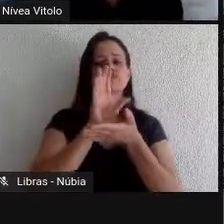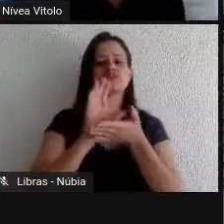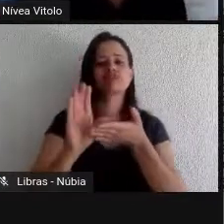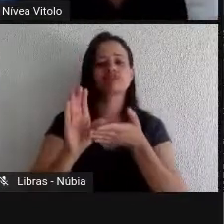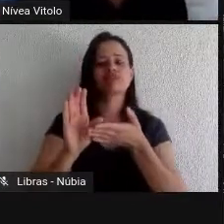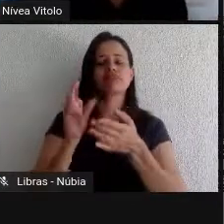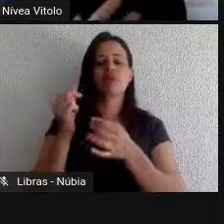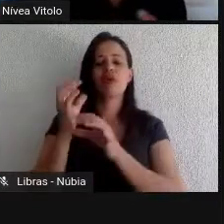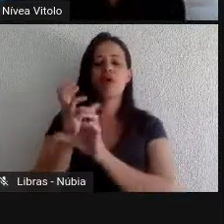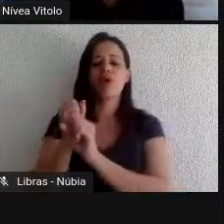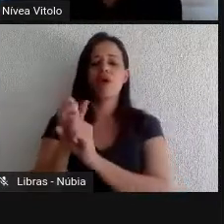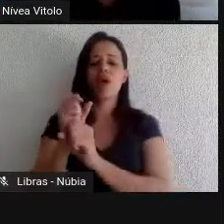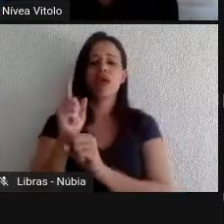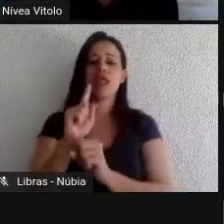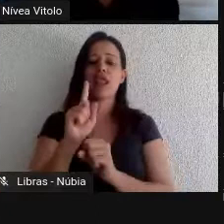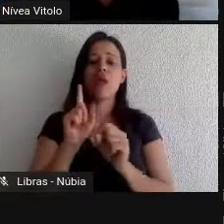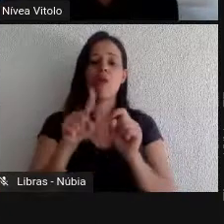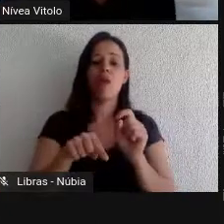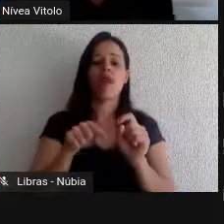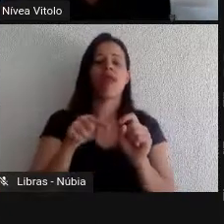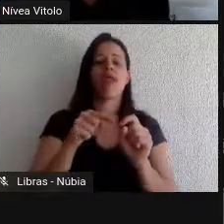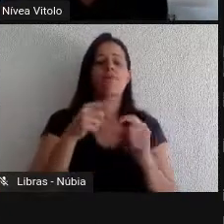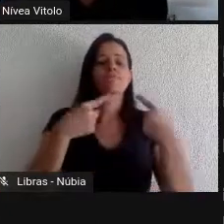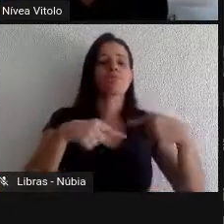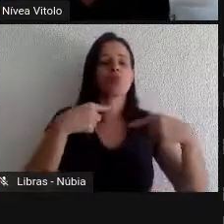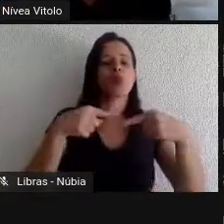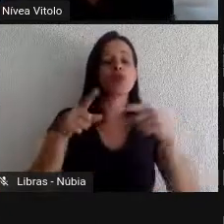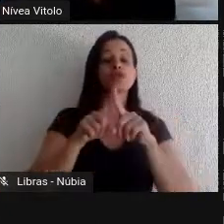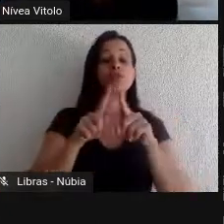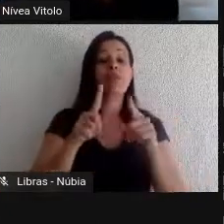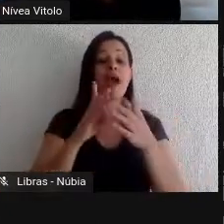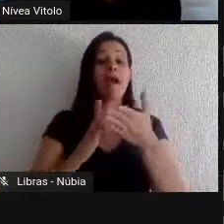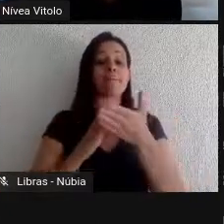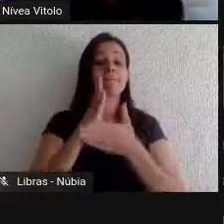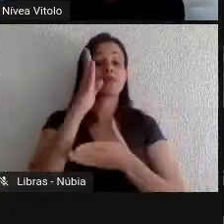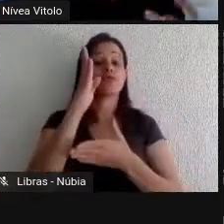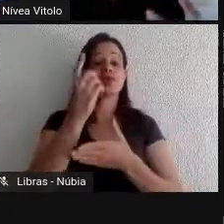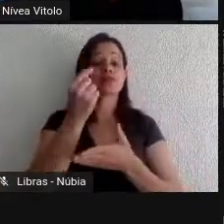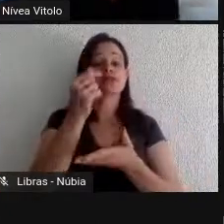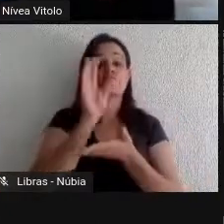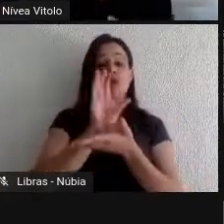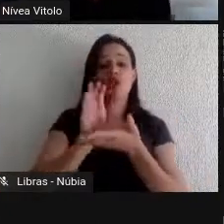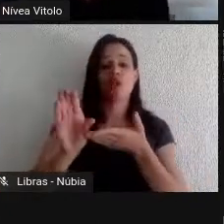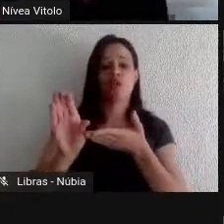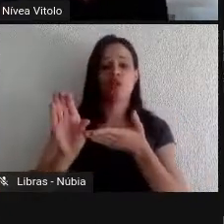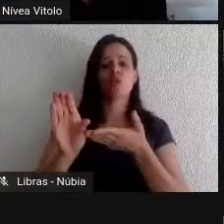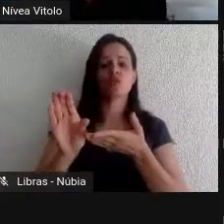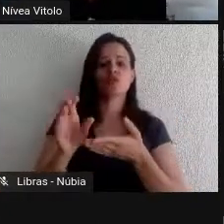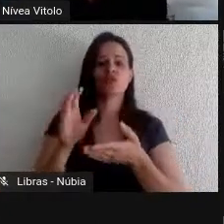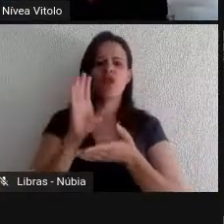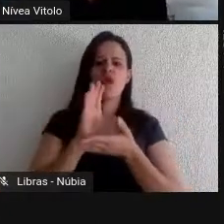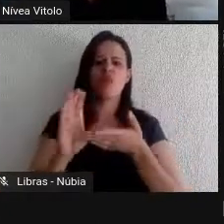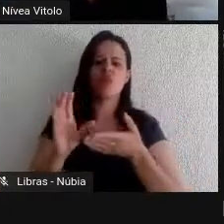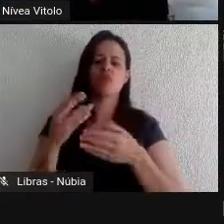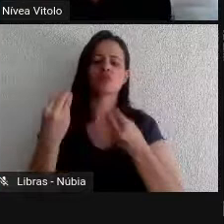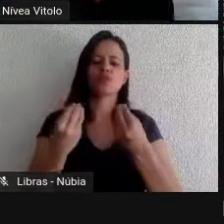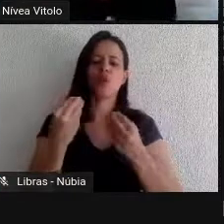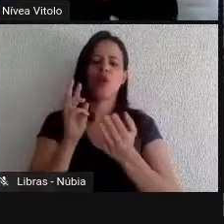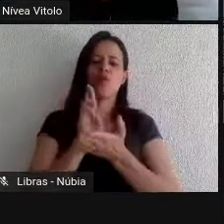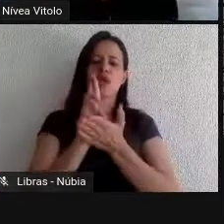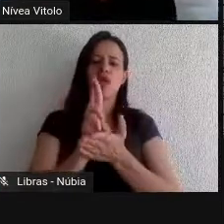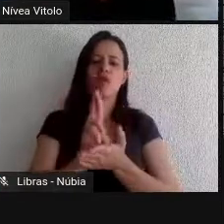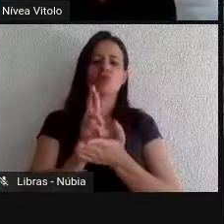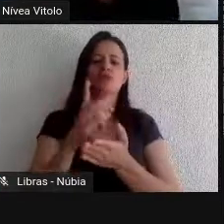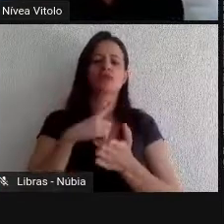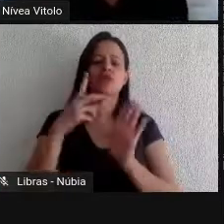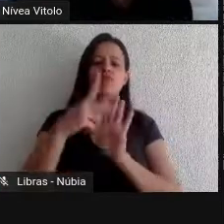de políticas em si, mas apenas dos recursos, né, da aprovação dos recursos para essas políticas. Então, eu quis retirar o efeito desses projetos de lei,